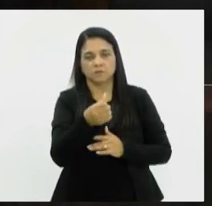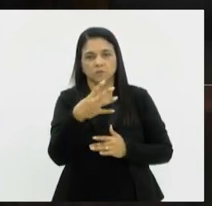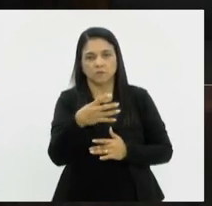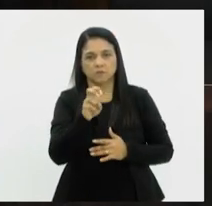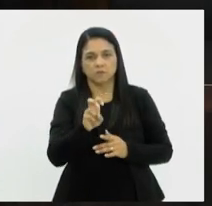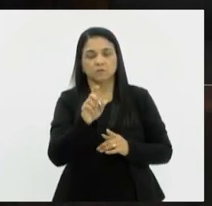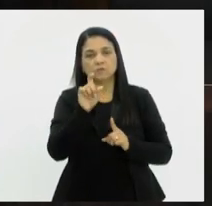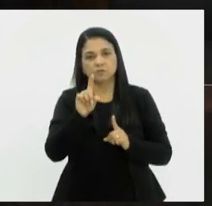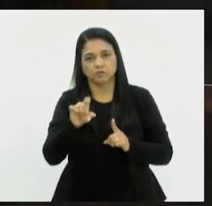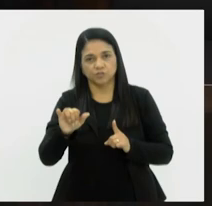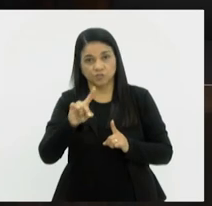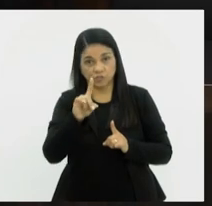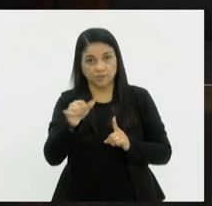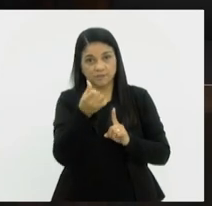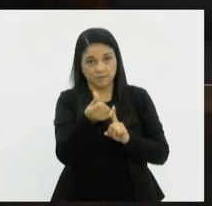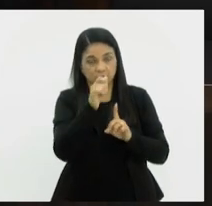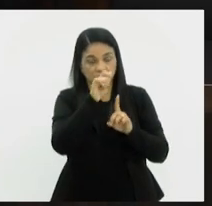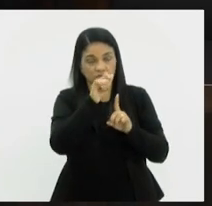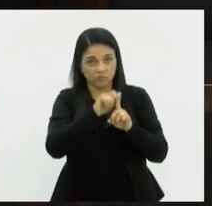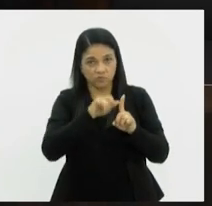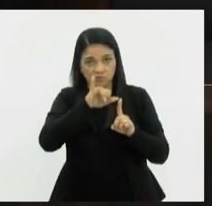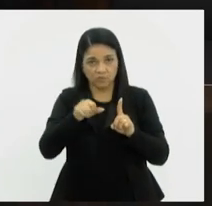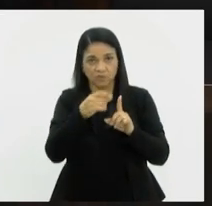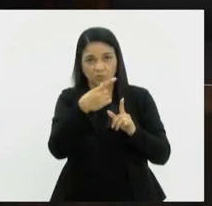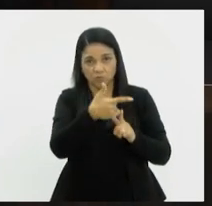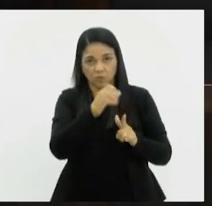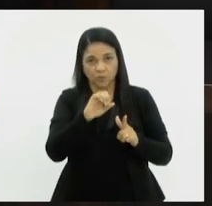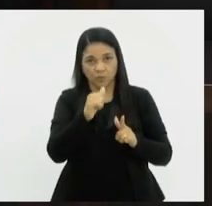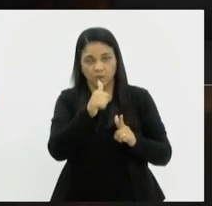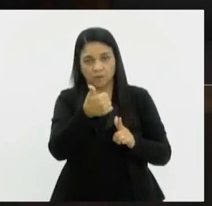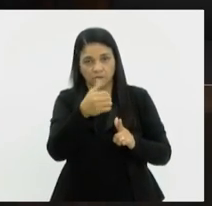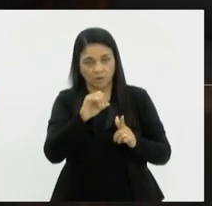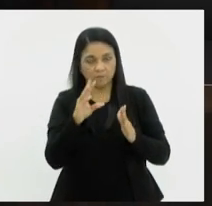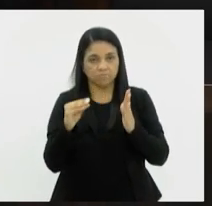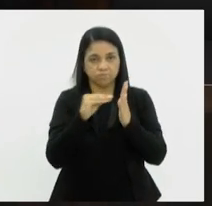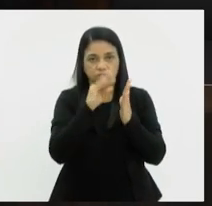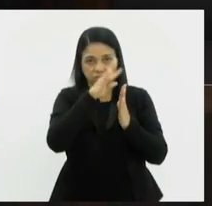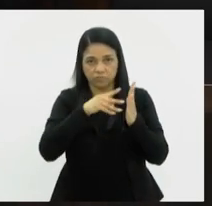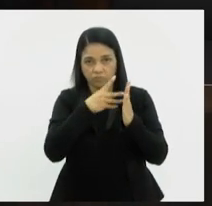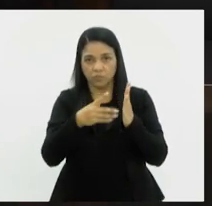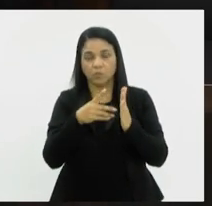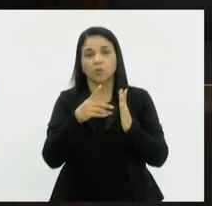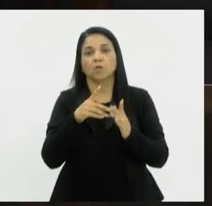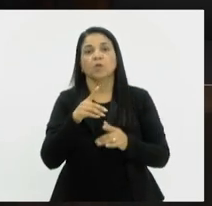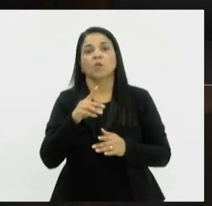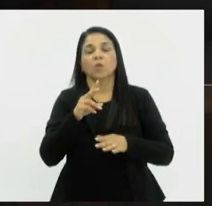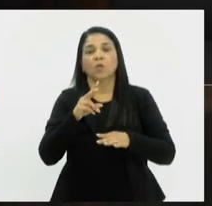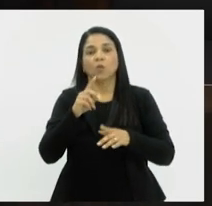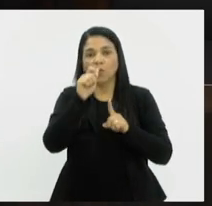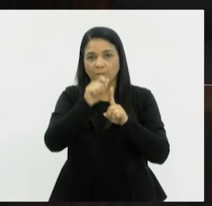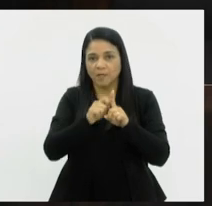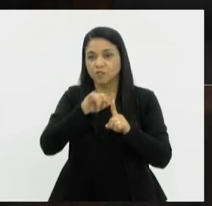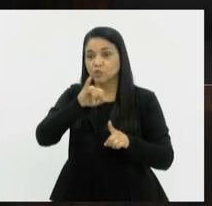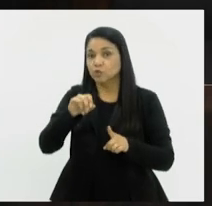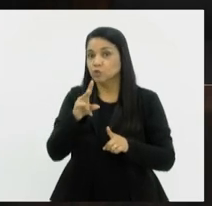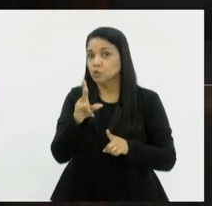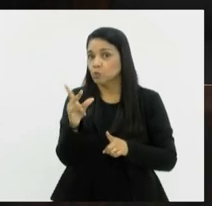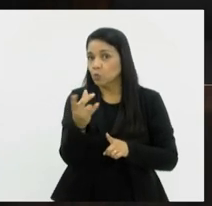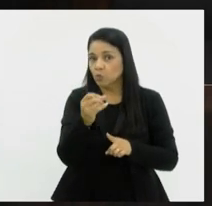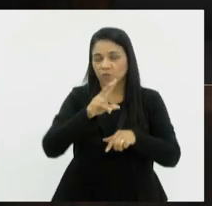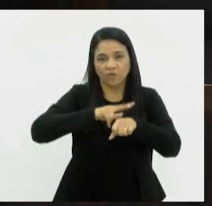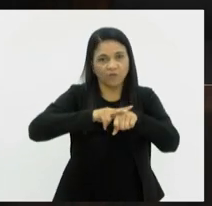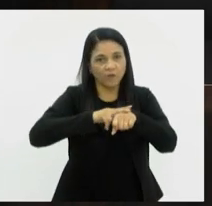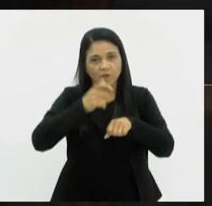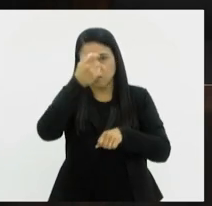de janeiro de 2010, incluindo no calendário oficial do Estado do Rio de Janeiro o mês Julho Verde, dedicado à